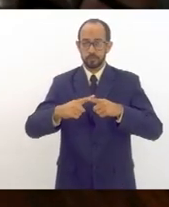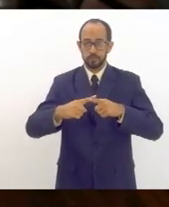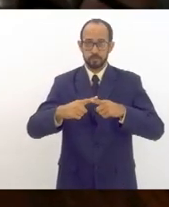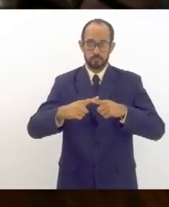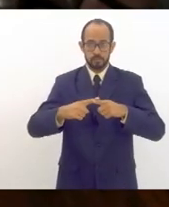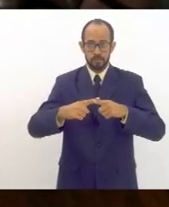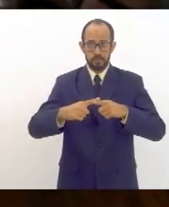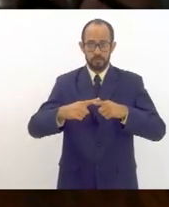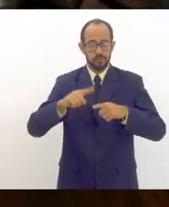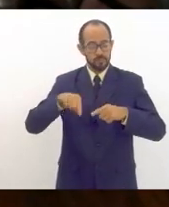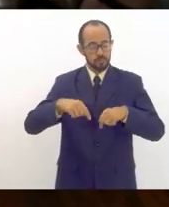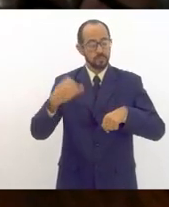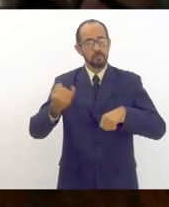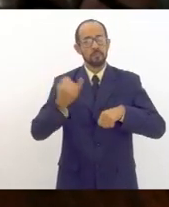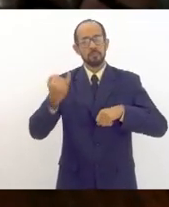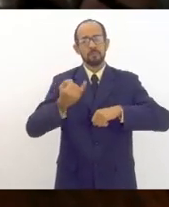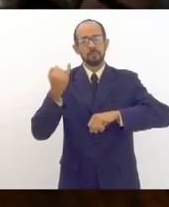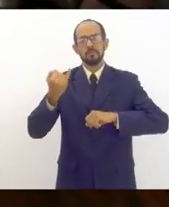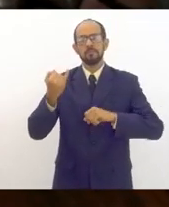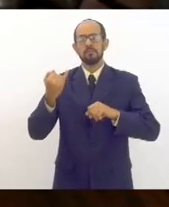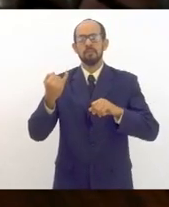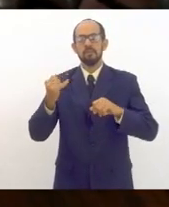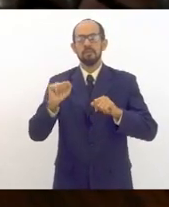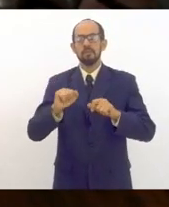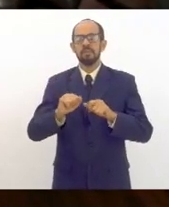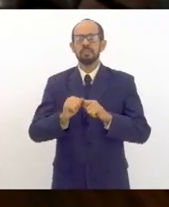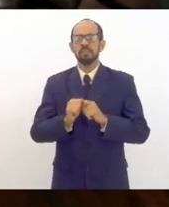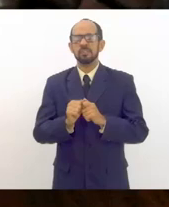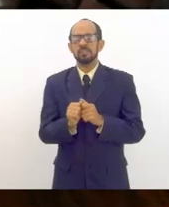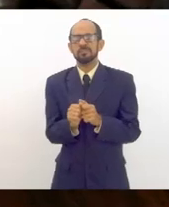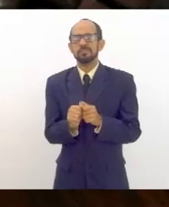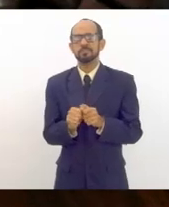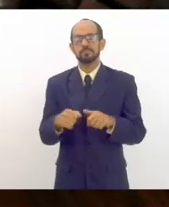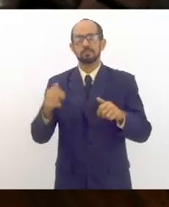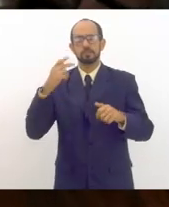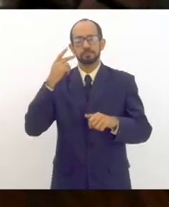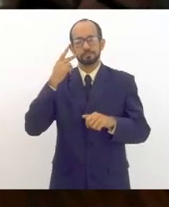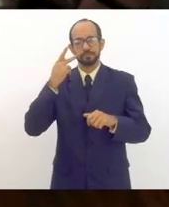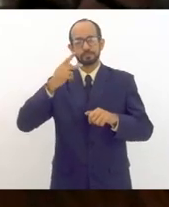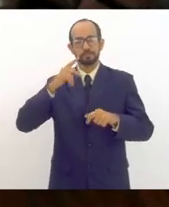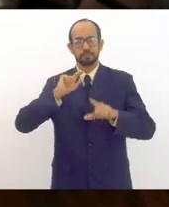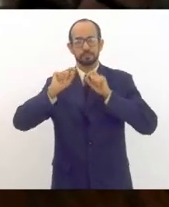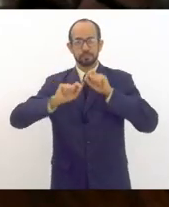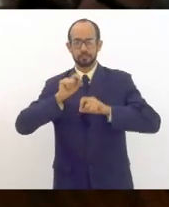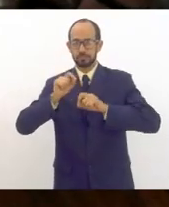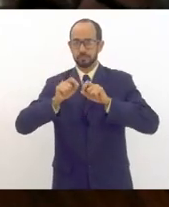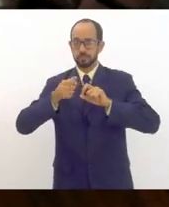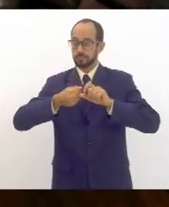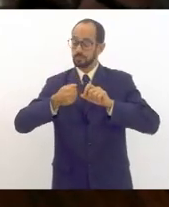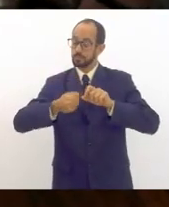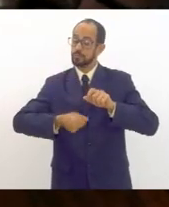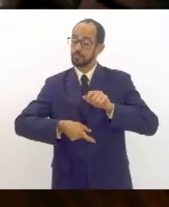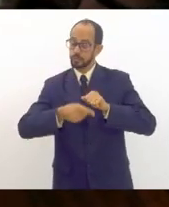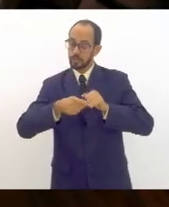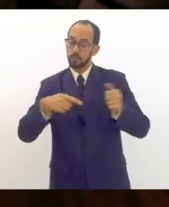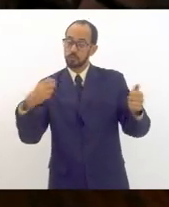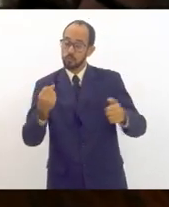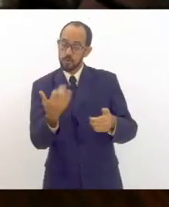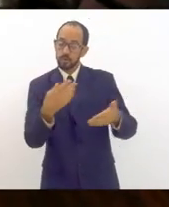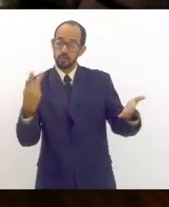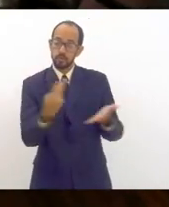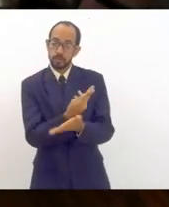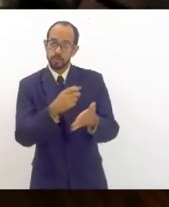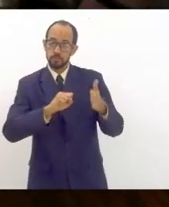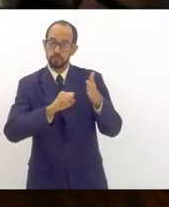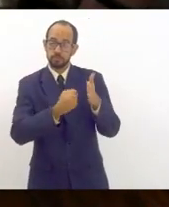é fundamental que esse atributo de trancamento de pauta, né,